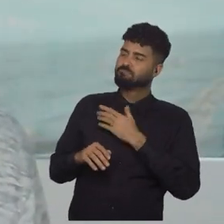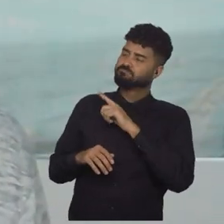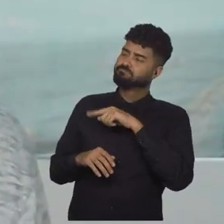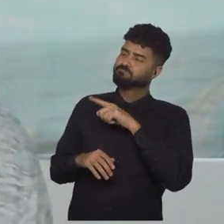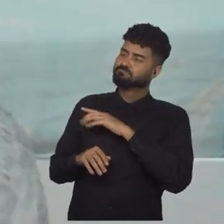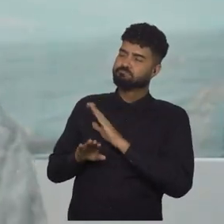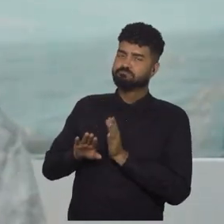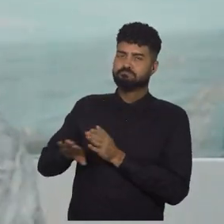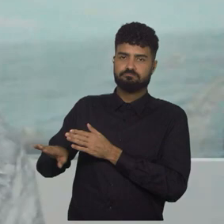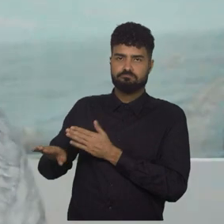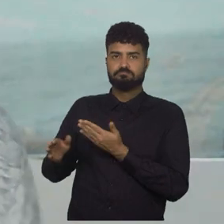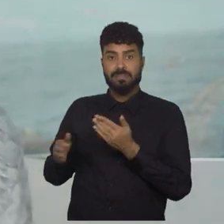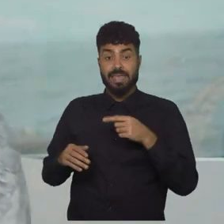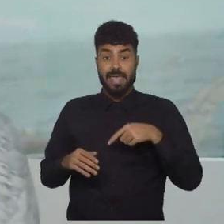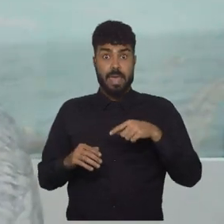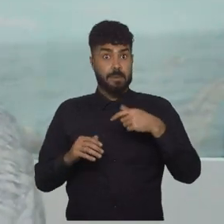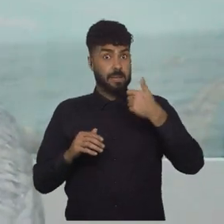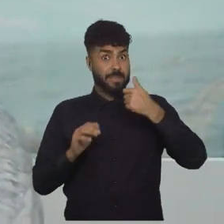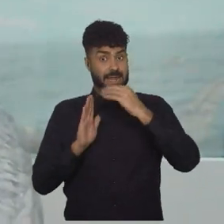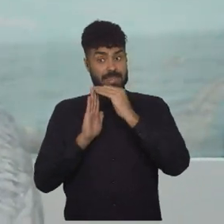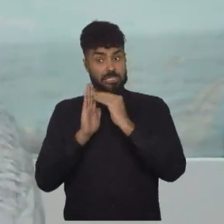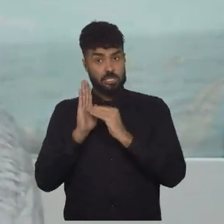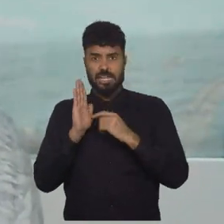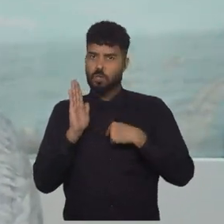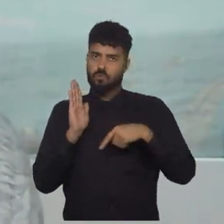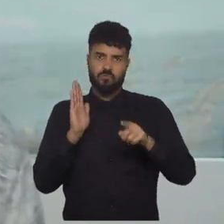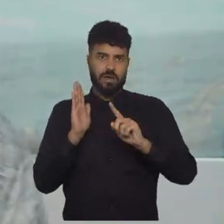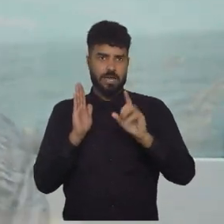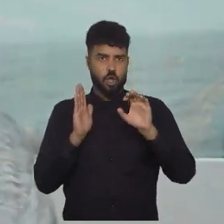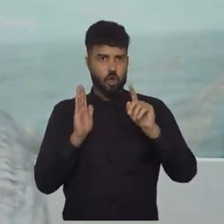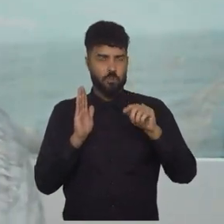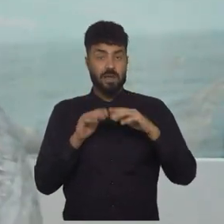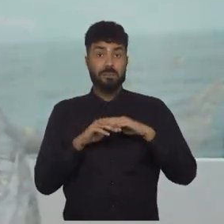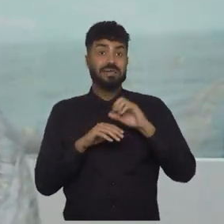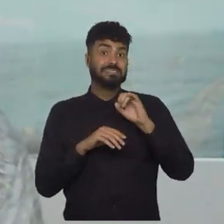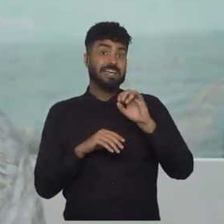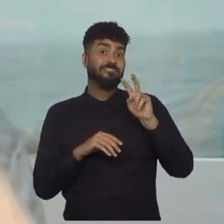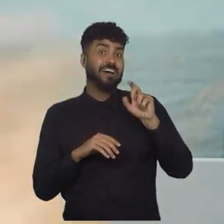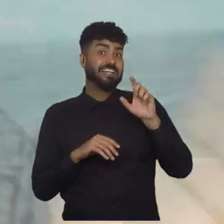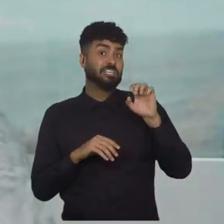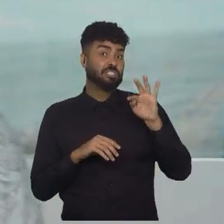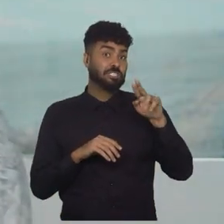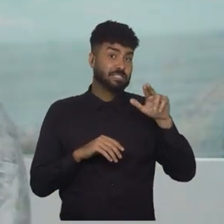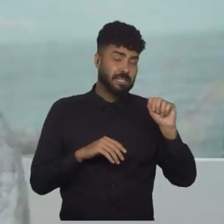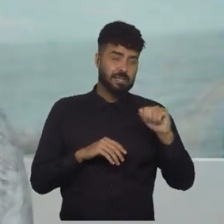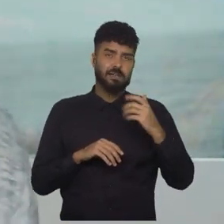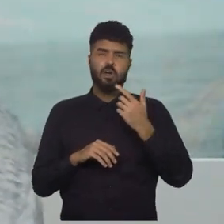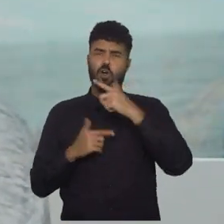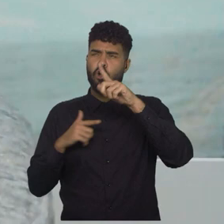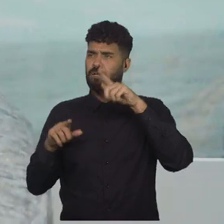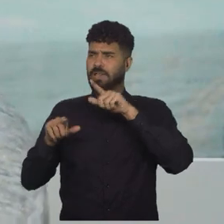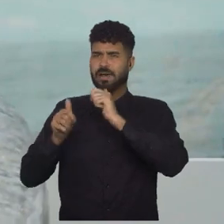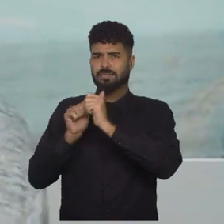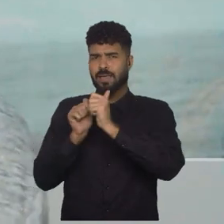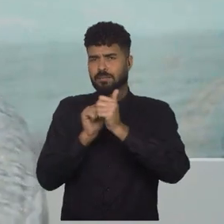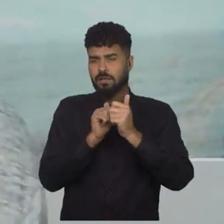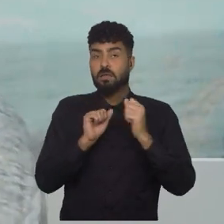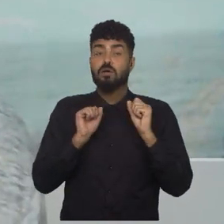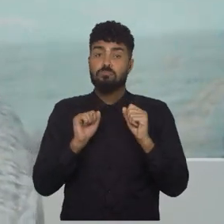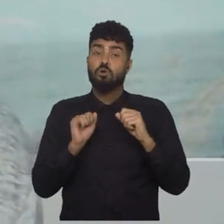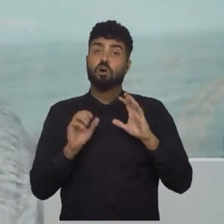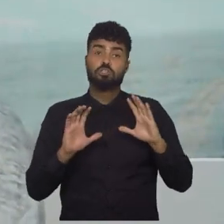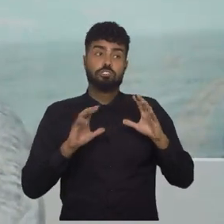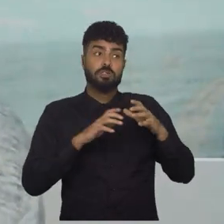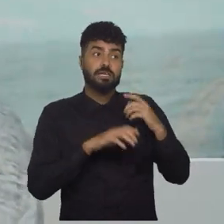vai, pelo menos nessa primeira lista, não vai nessa Copa. Mas você pega a Valentina Bergamaschi, você pega, enfim, uma série de atletas que podem fazer um time